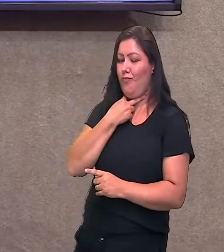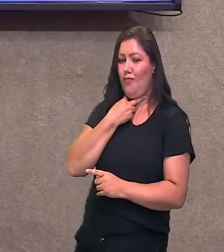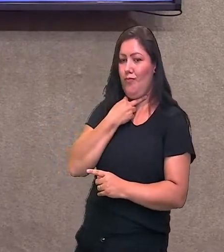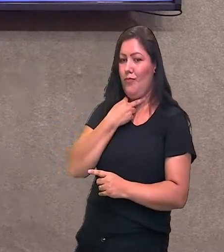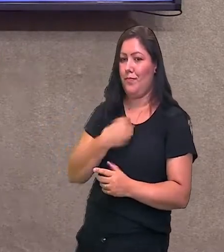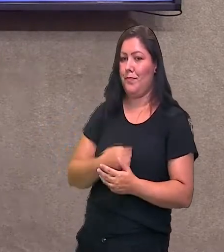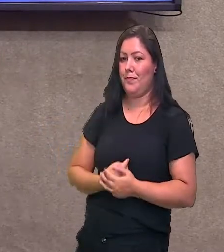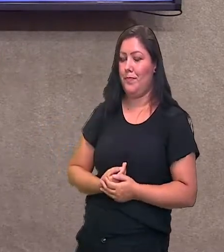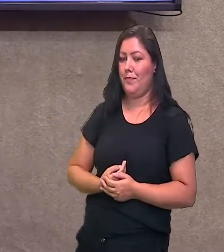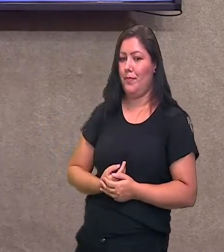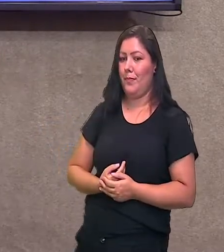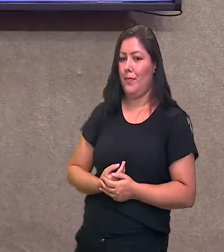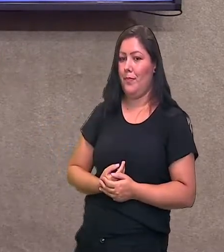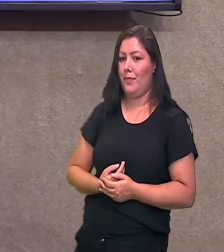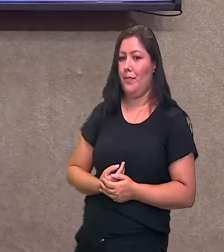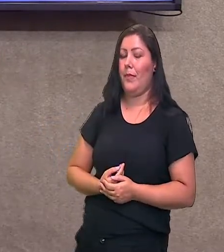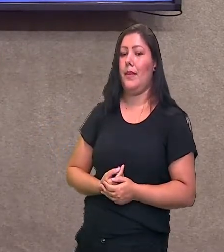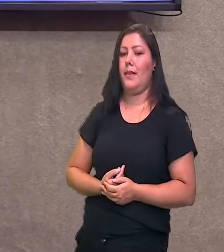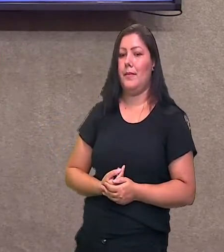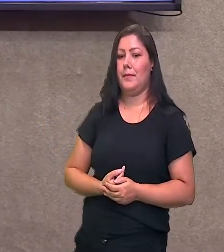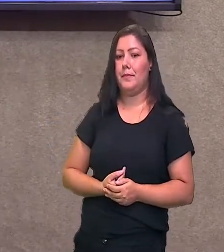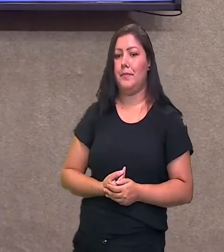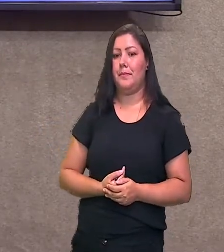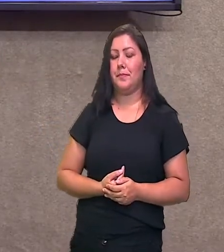um protecionismo.